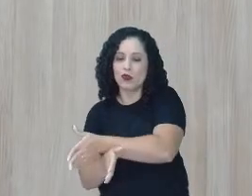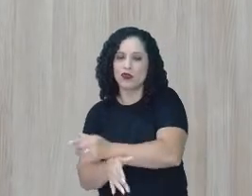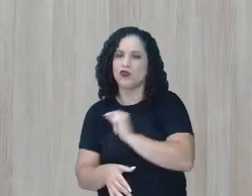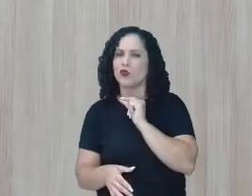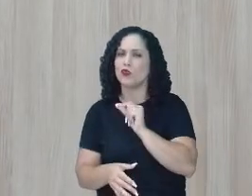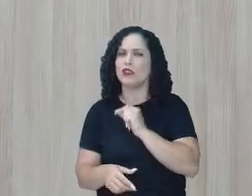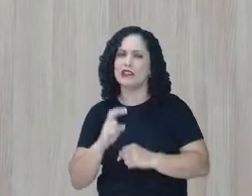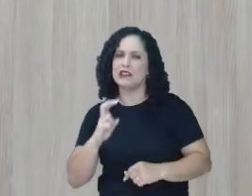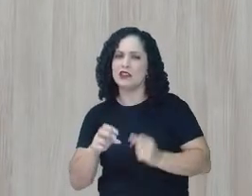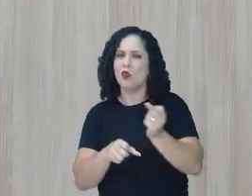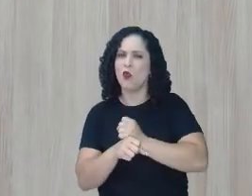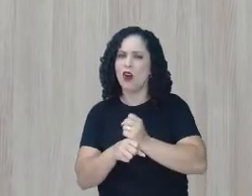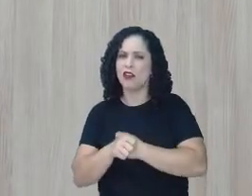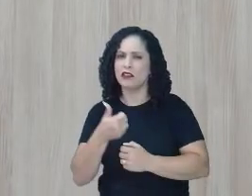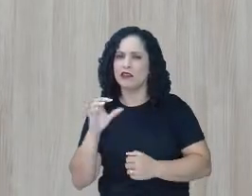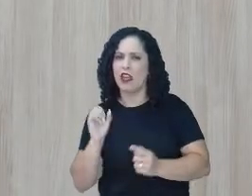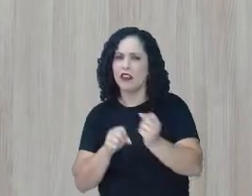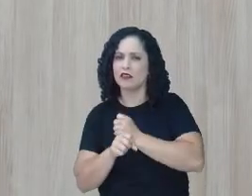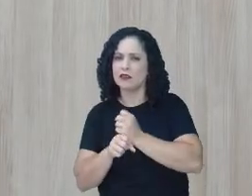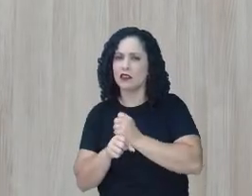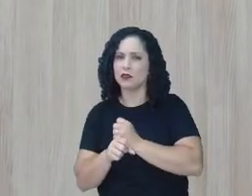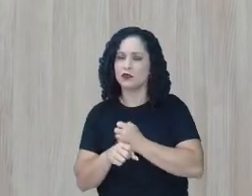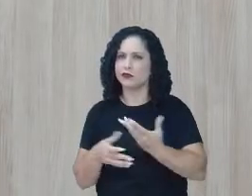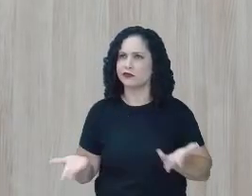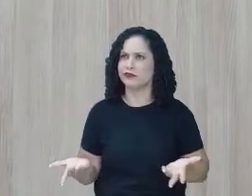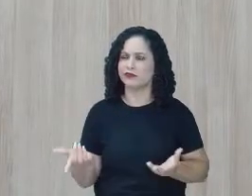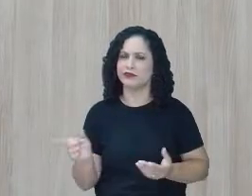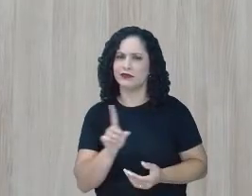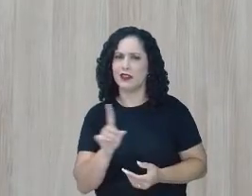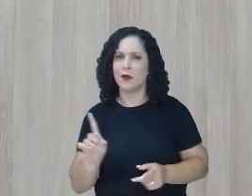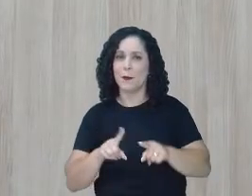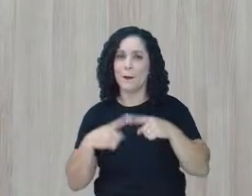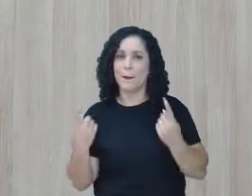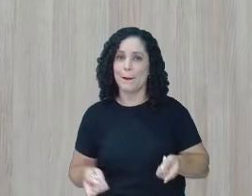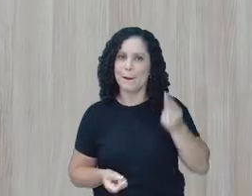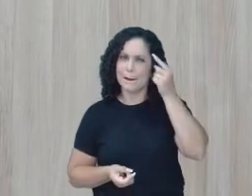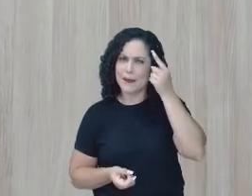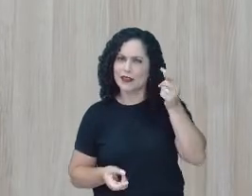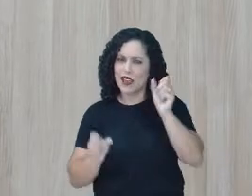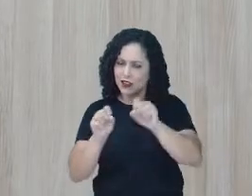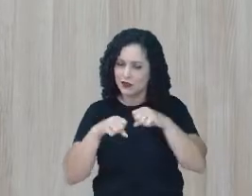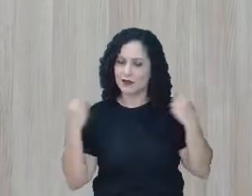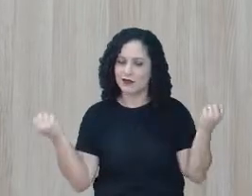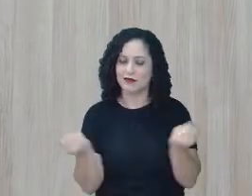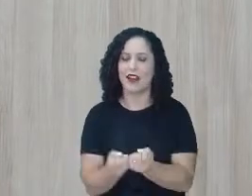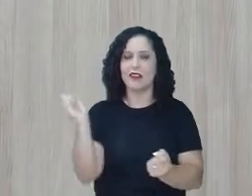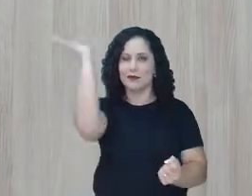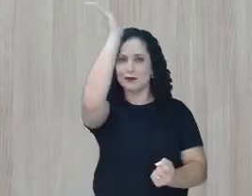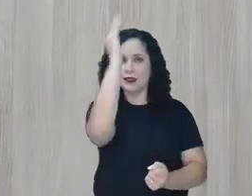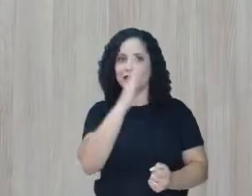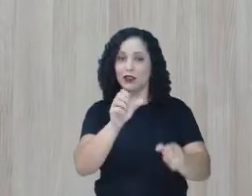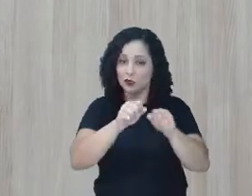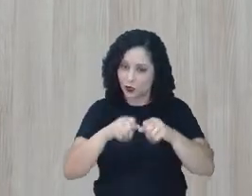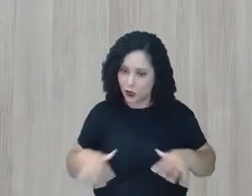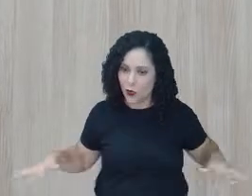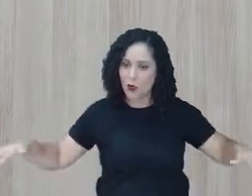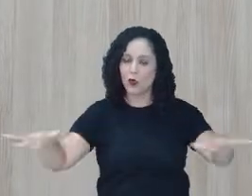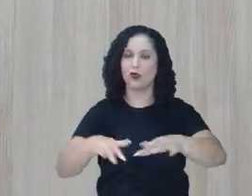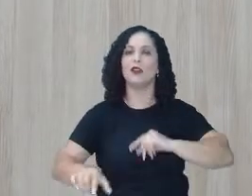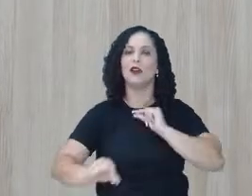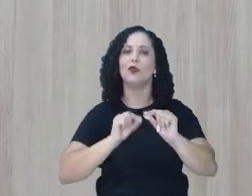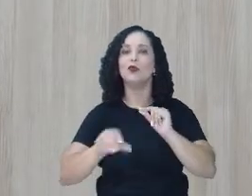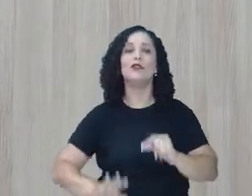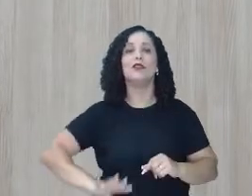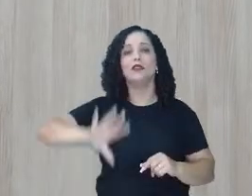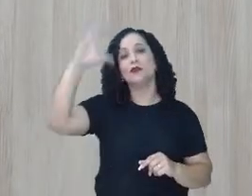anos depois da escravidão, mas pensar a sociedade brasileira do fim da escravidão para cá. O que